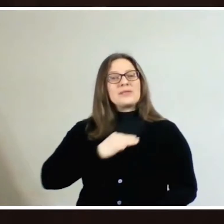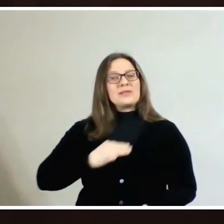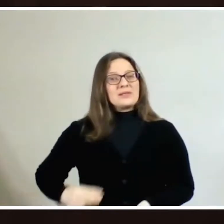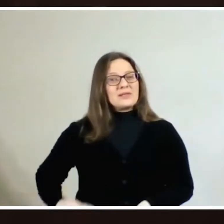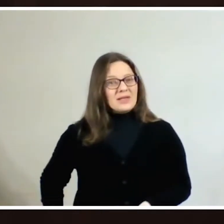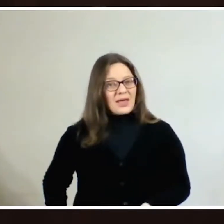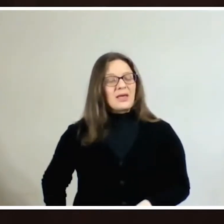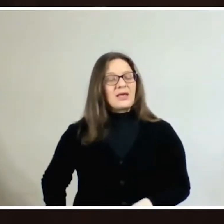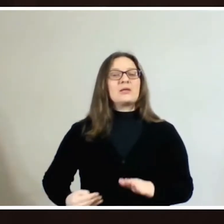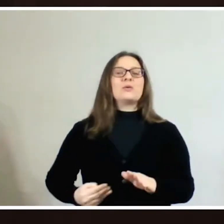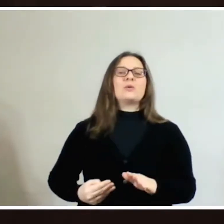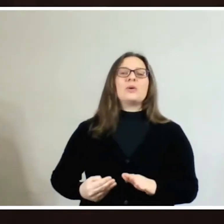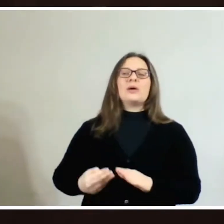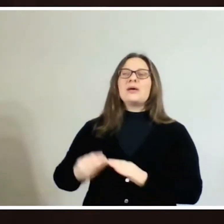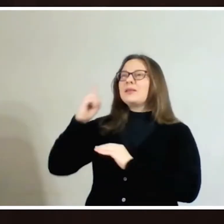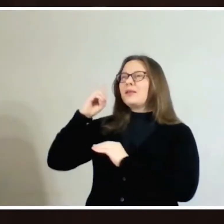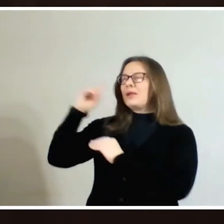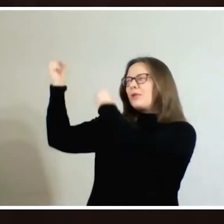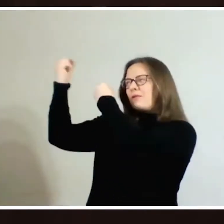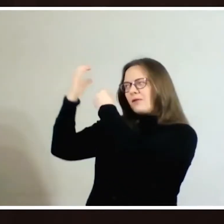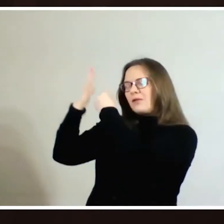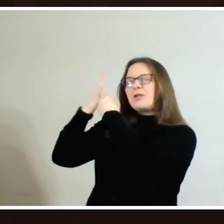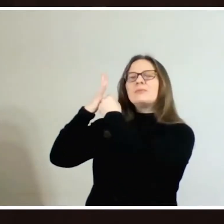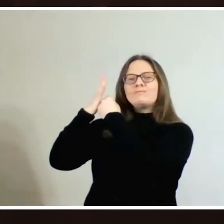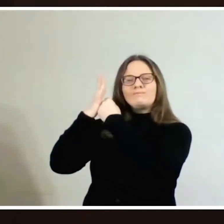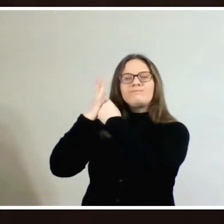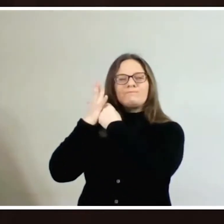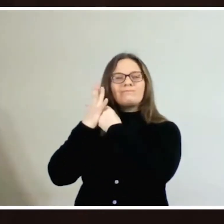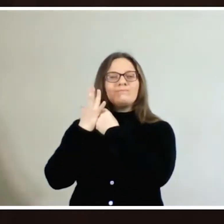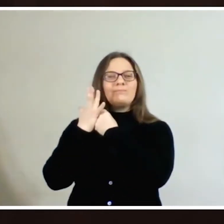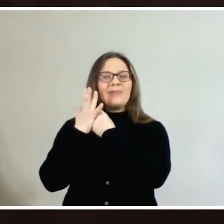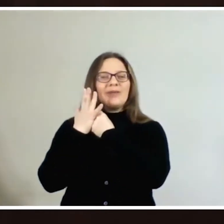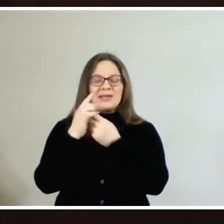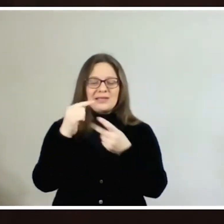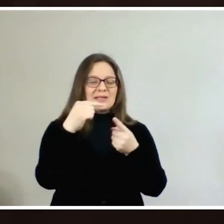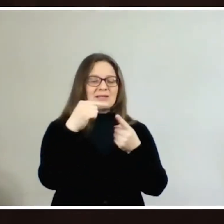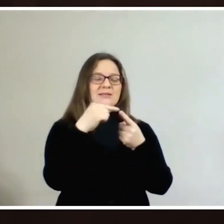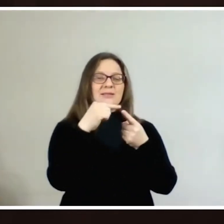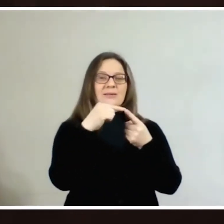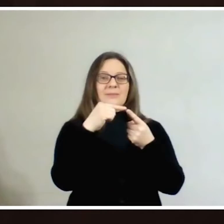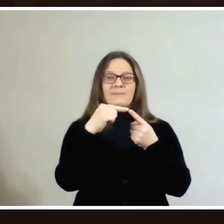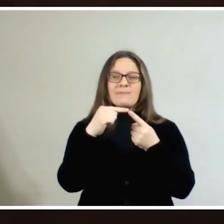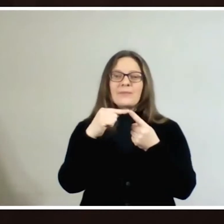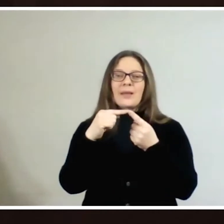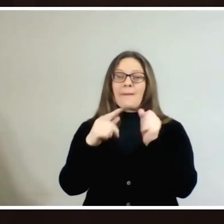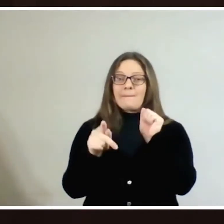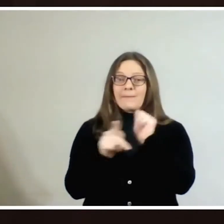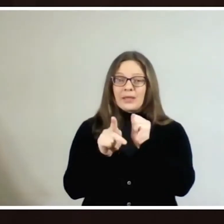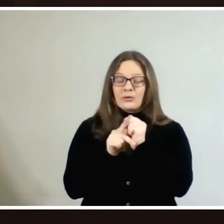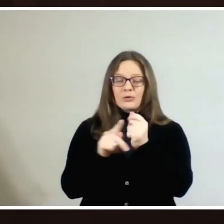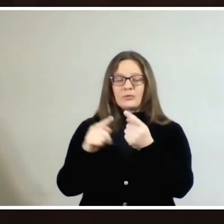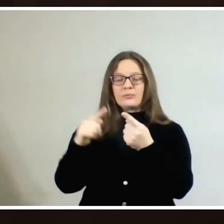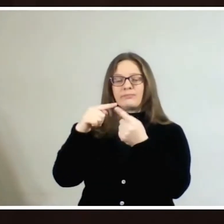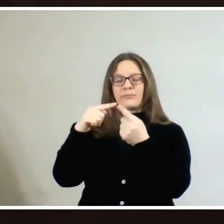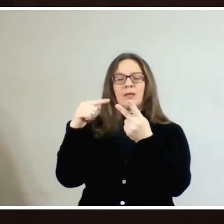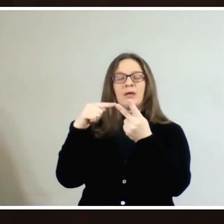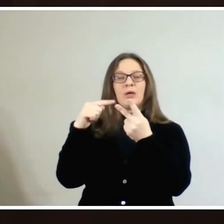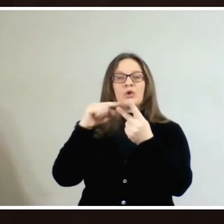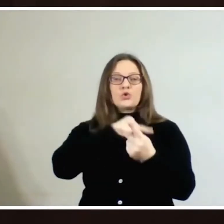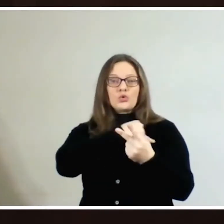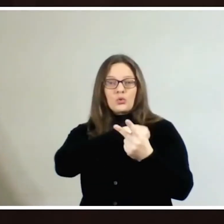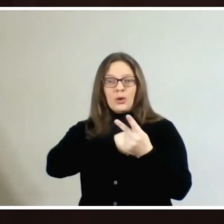são proferidos, ditos por esses apóstolos, são considerados os ensinamentos dos